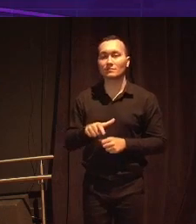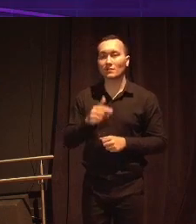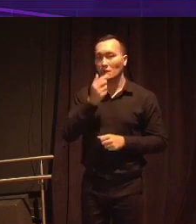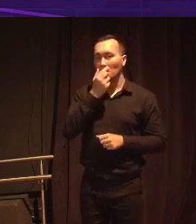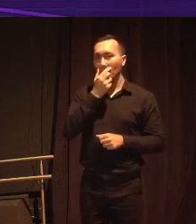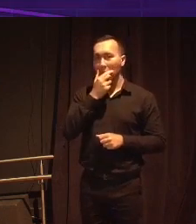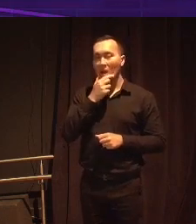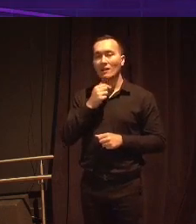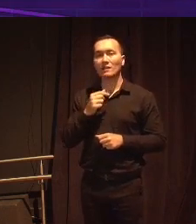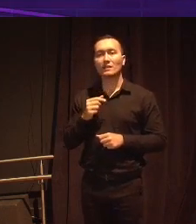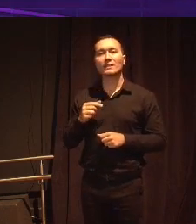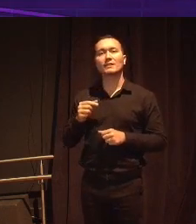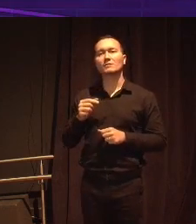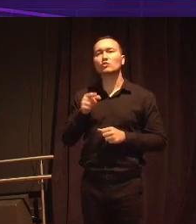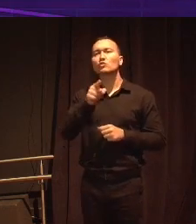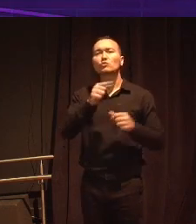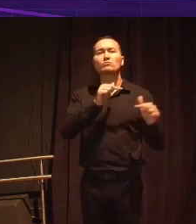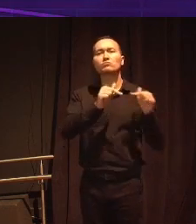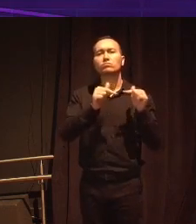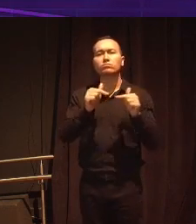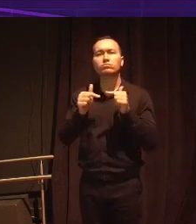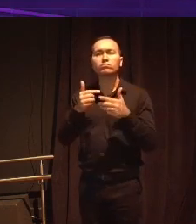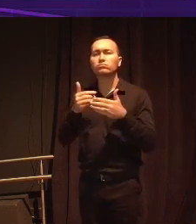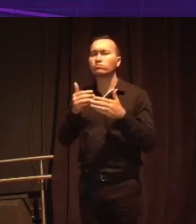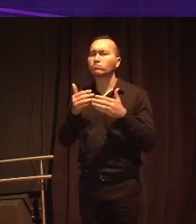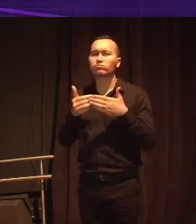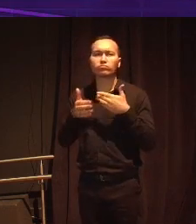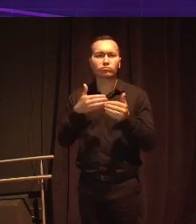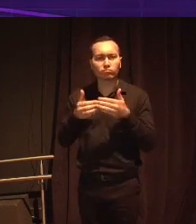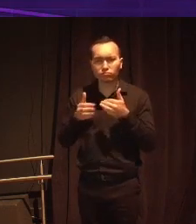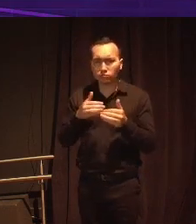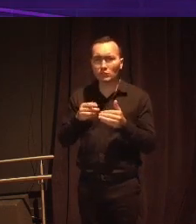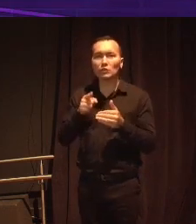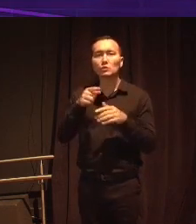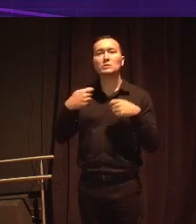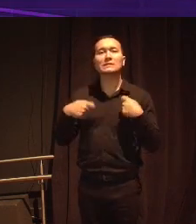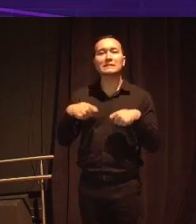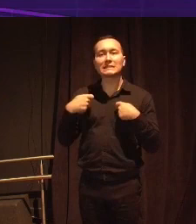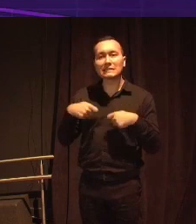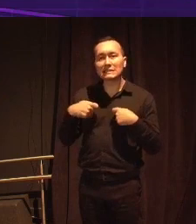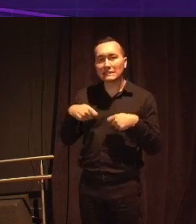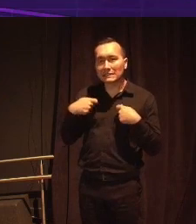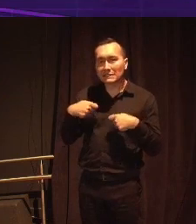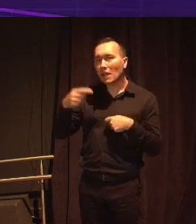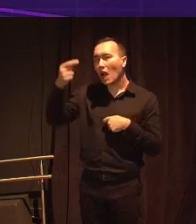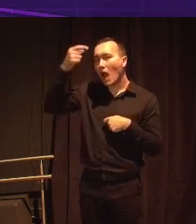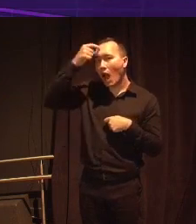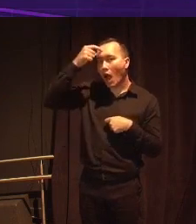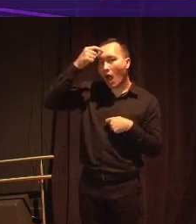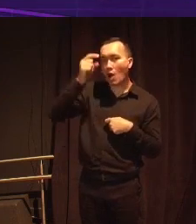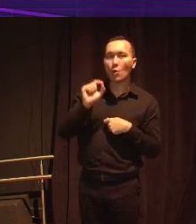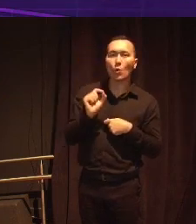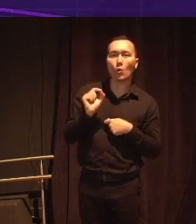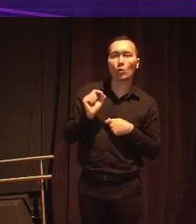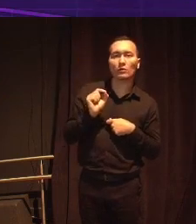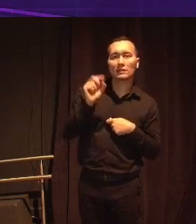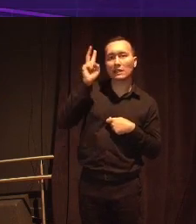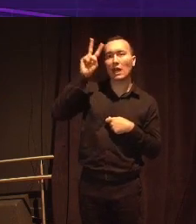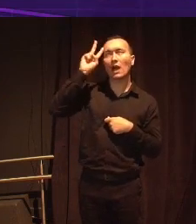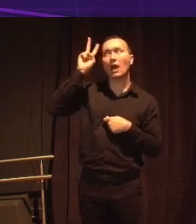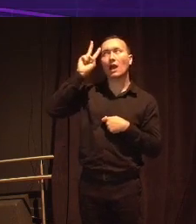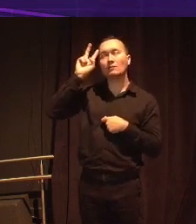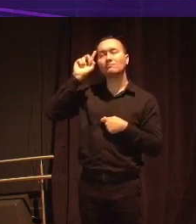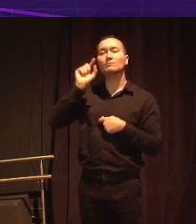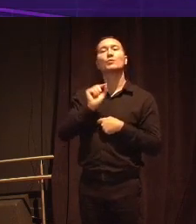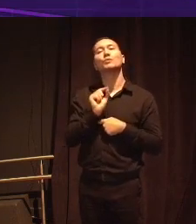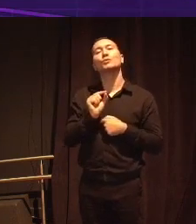tecnologia, a gente tem que pensar que a gente está entregando para um ser humano, né? Ou seja, para gerar uma conveniência, ou